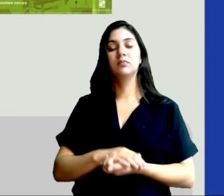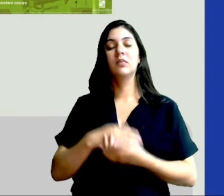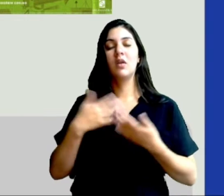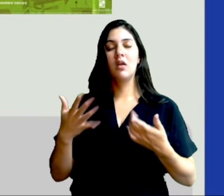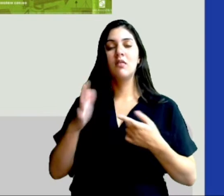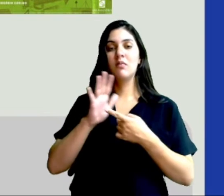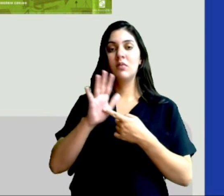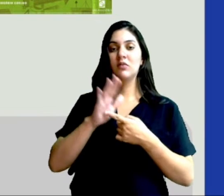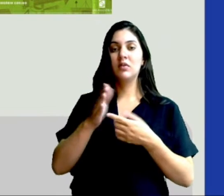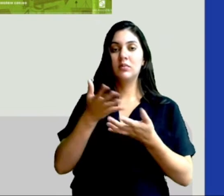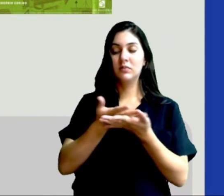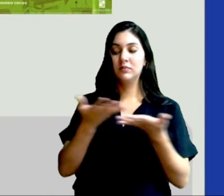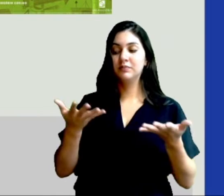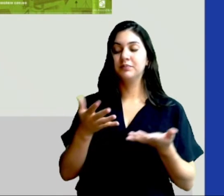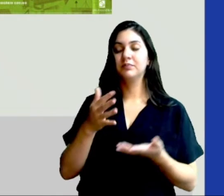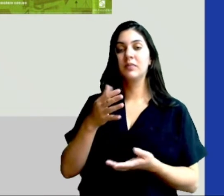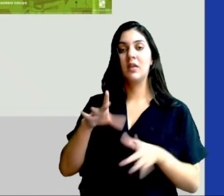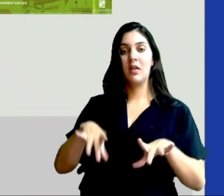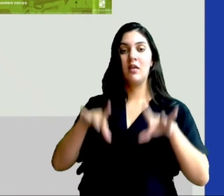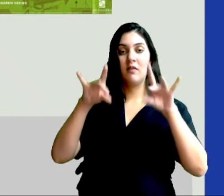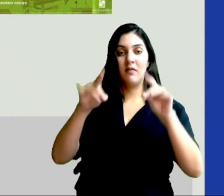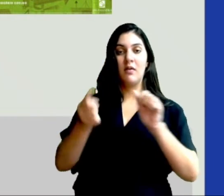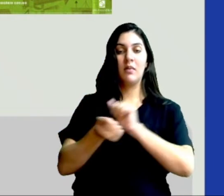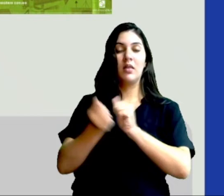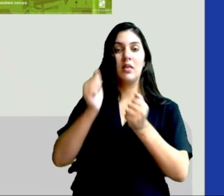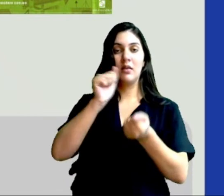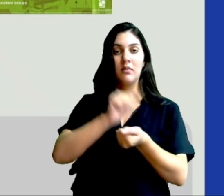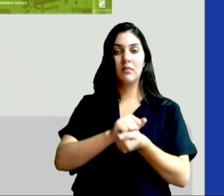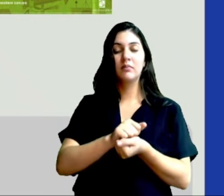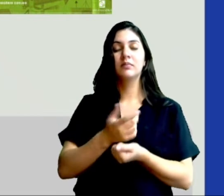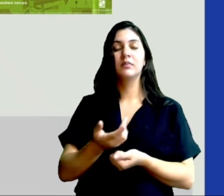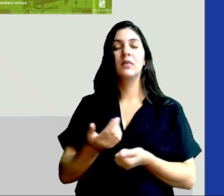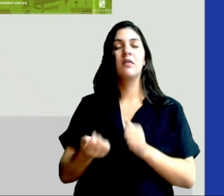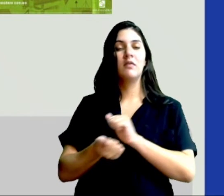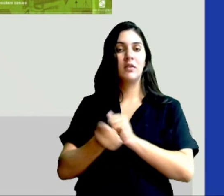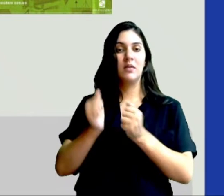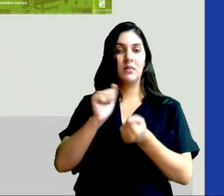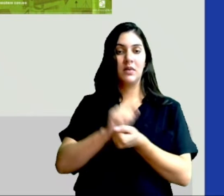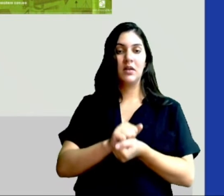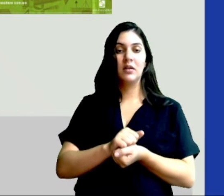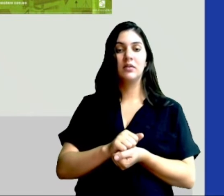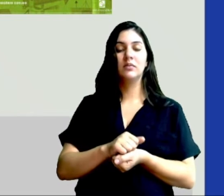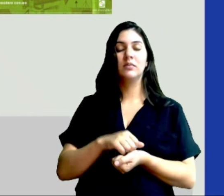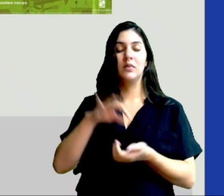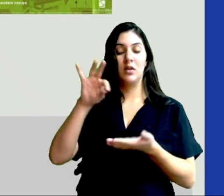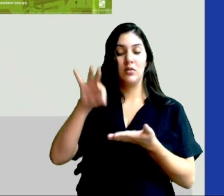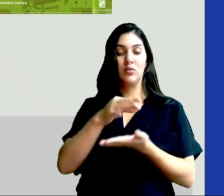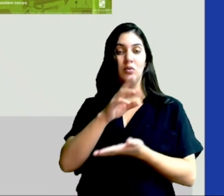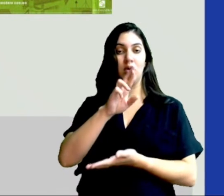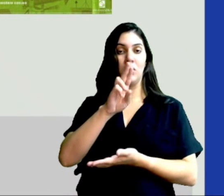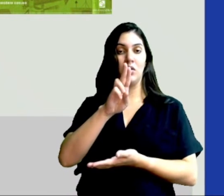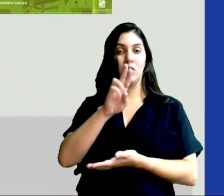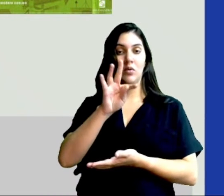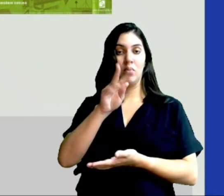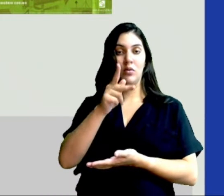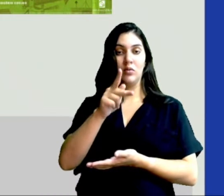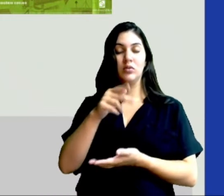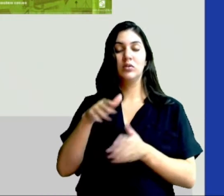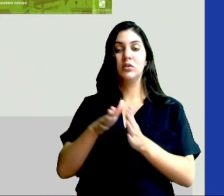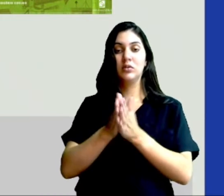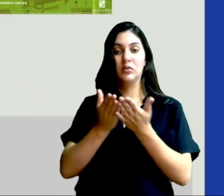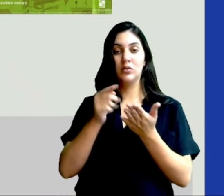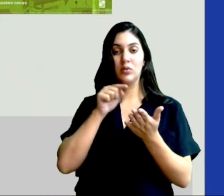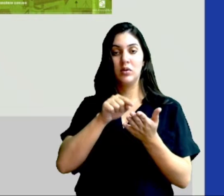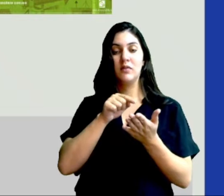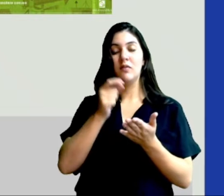E aí eu trouxe uma fábula, adaptada aí, uma fábula de Esopo, mas foi adaptada aí pela grande Ruth Rocha, no livro